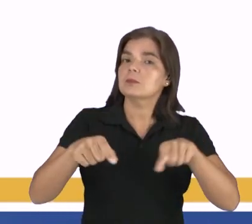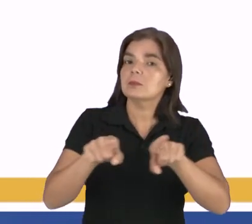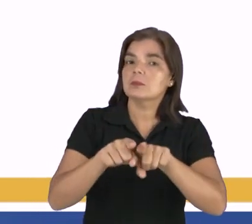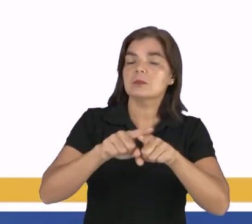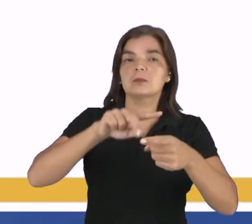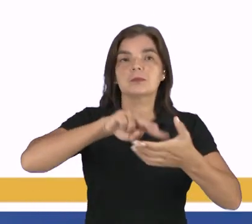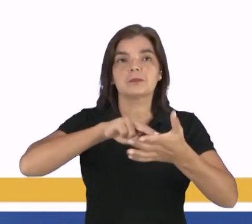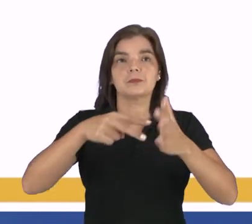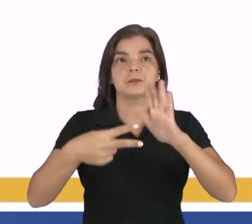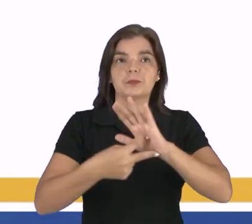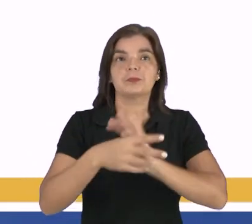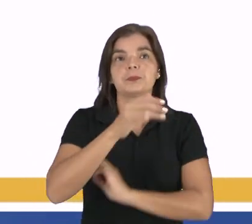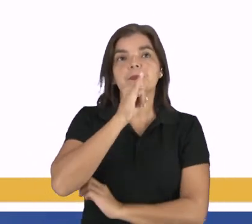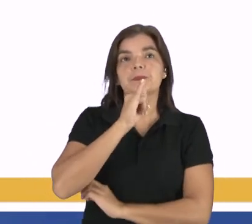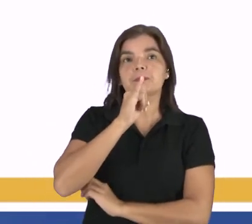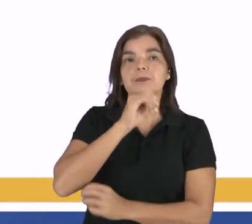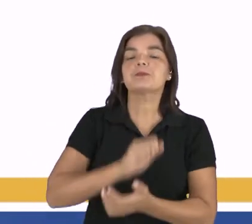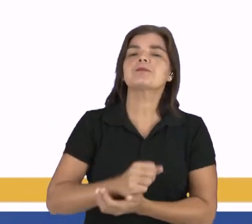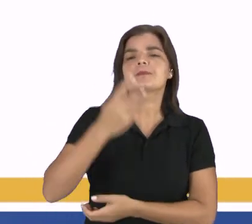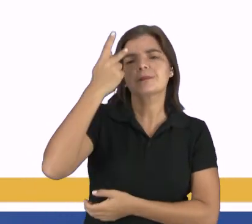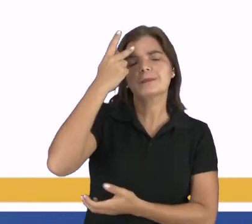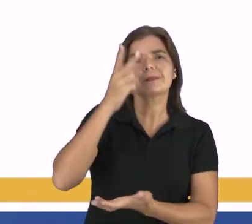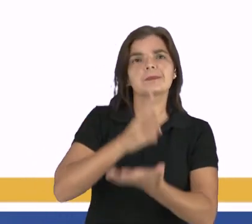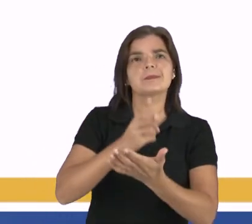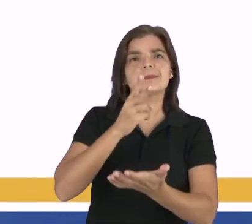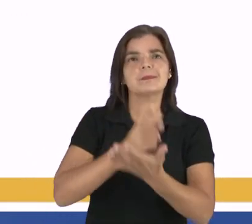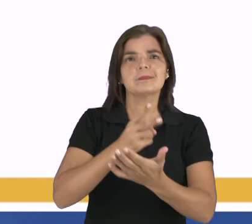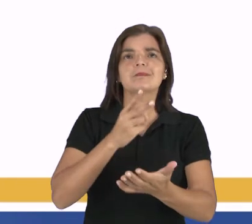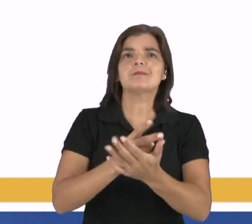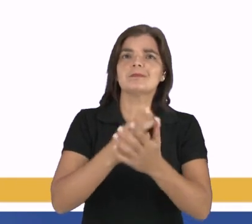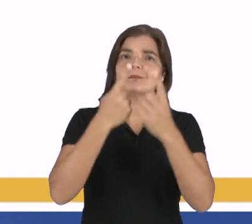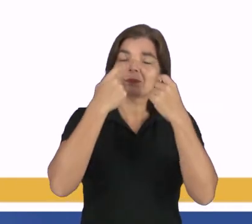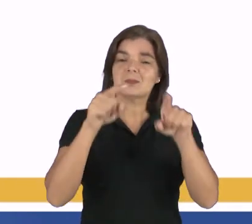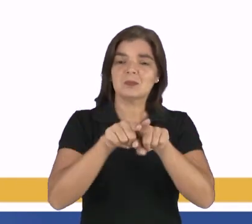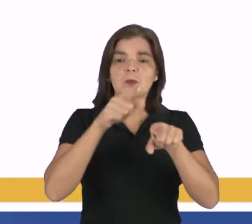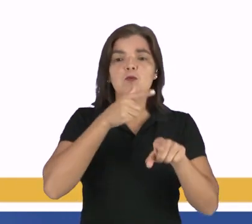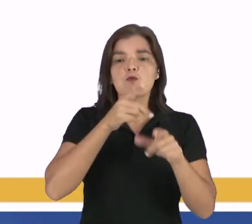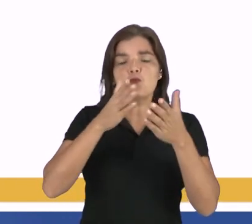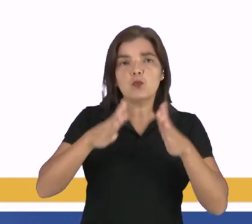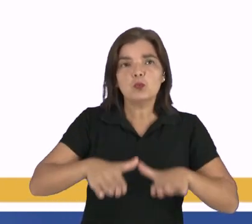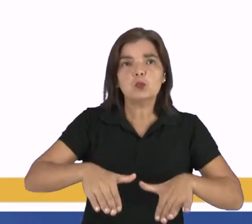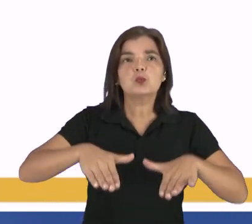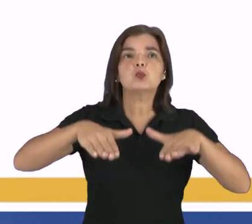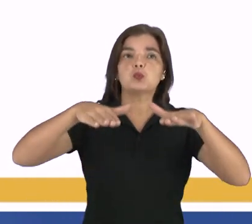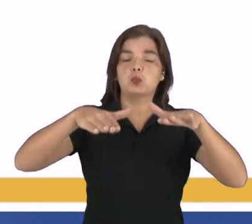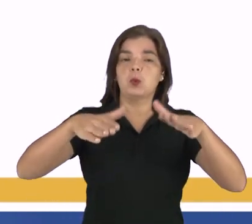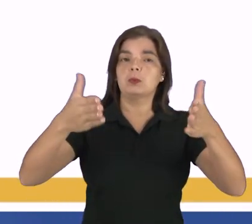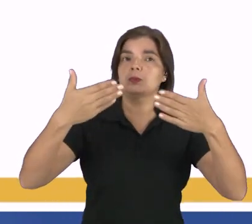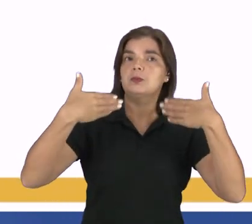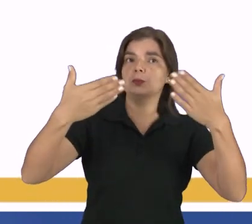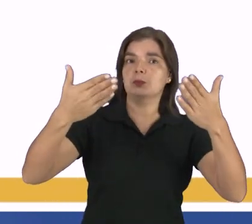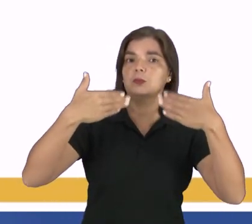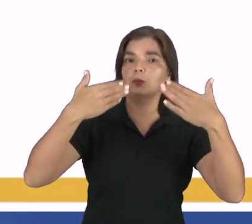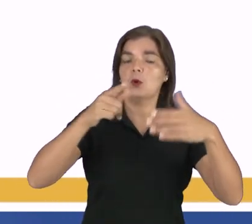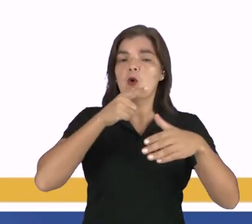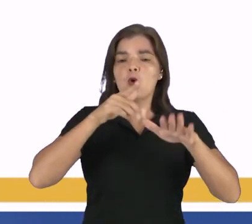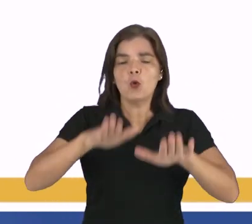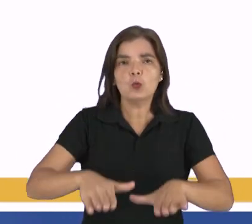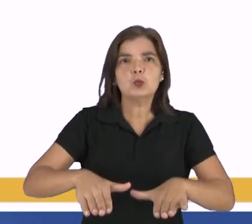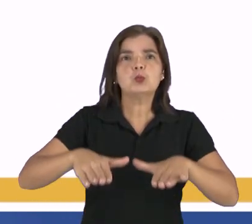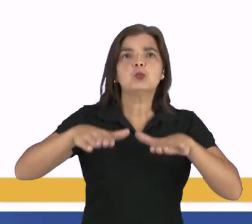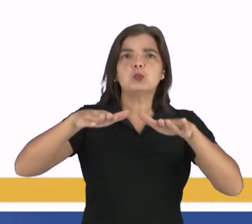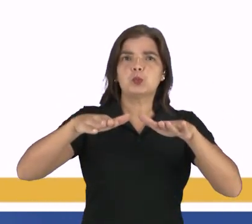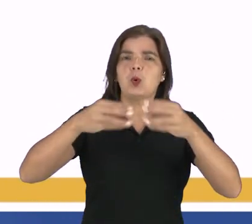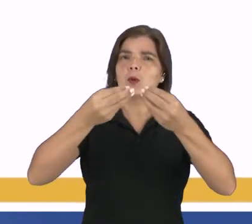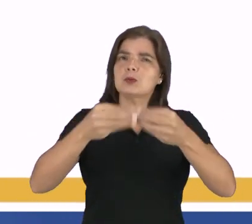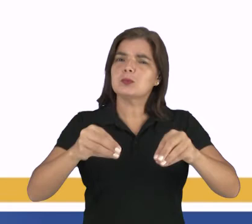de significação. Exemplo, São Paulo é sempre vítima das enchentes de verão. Os